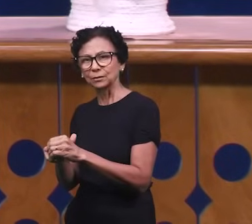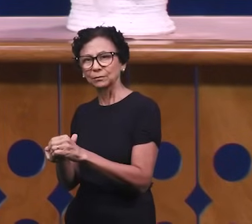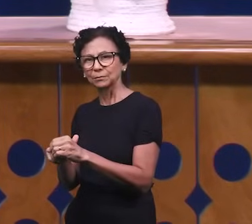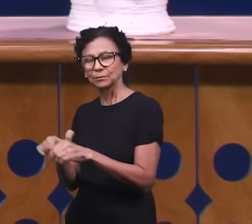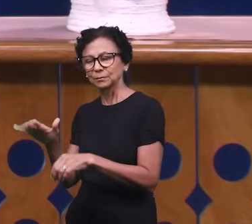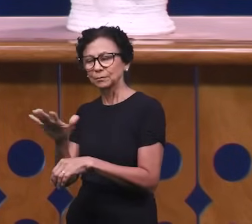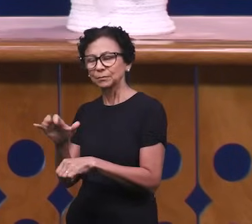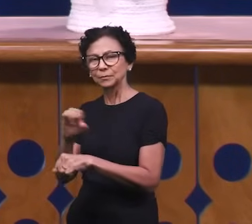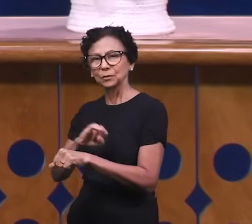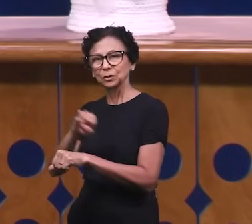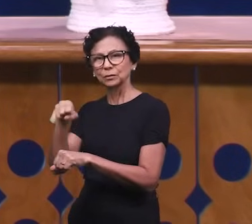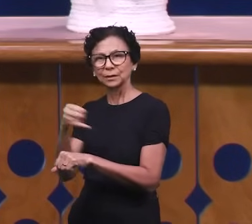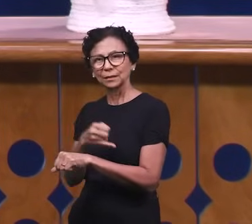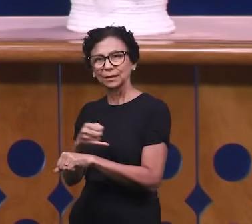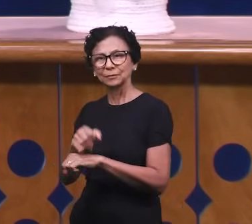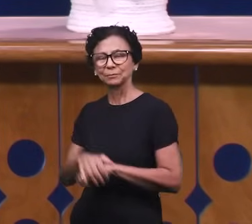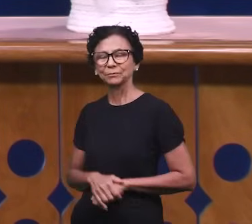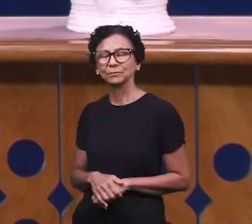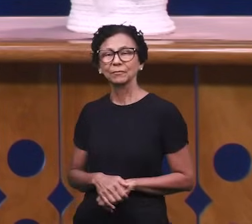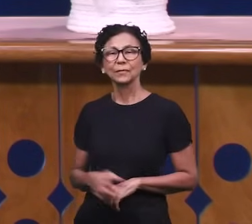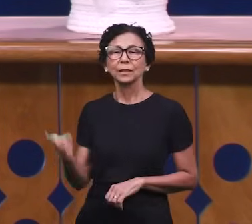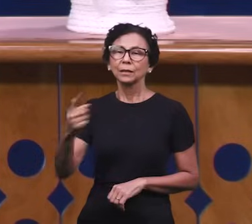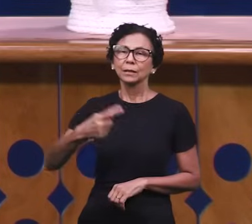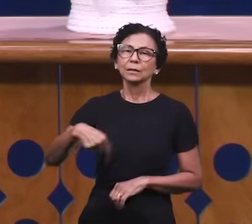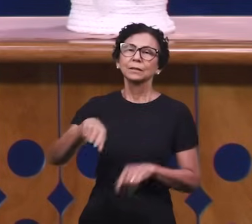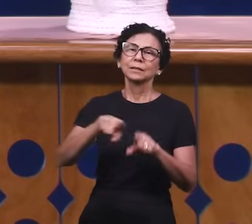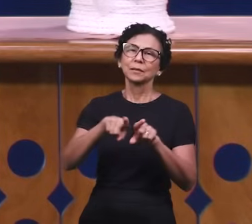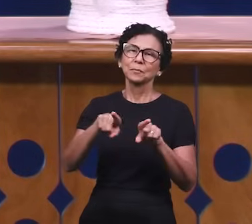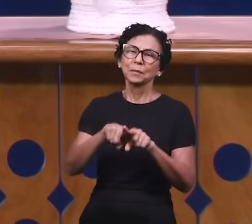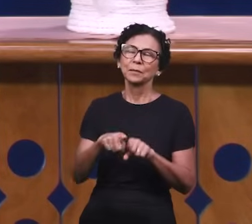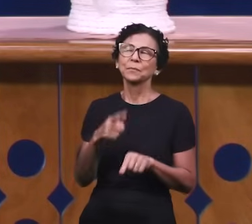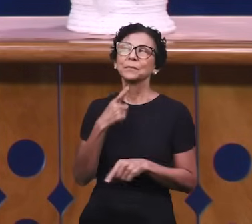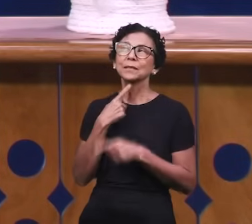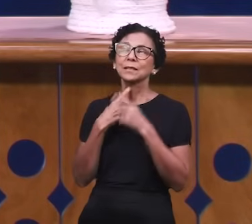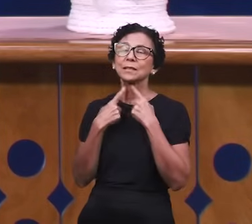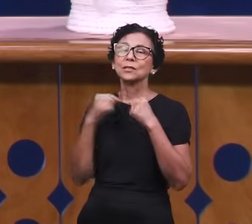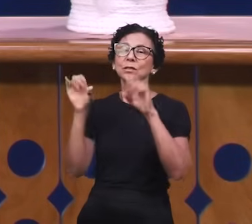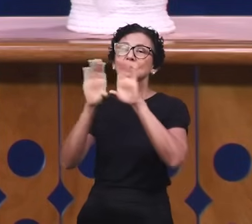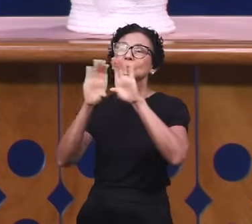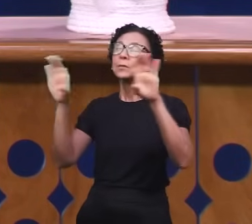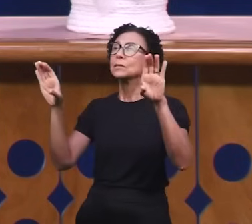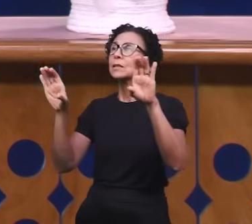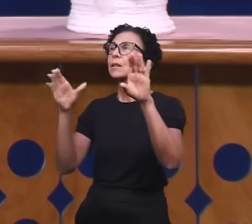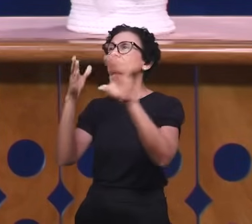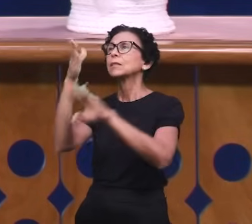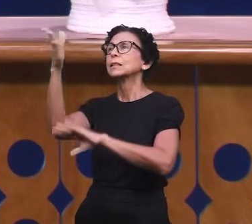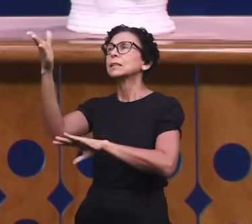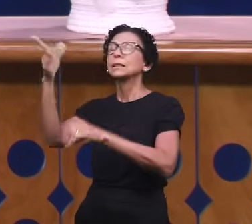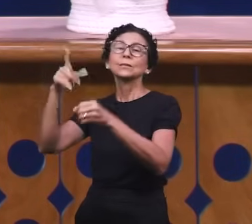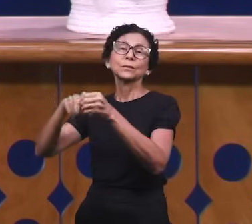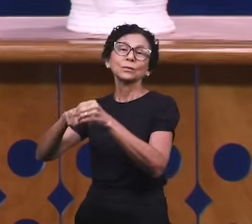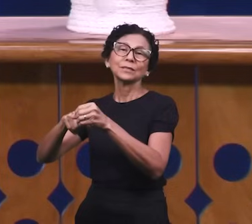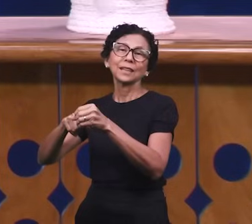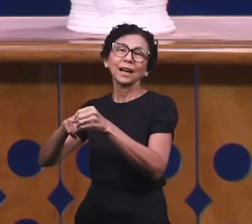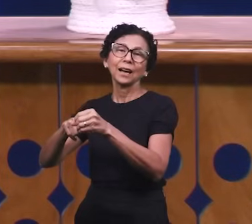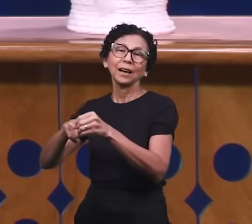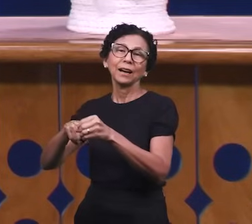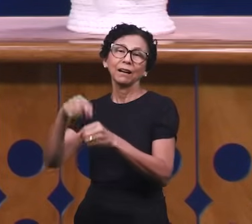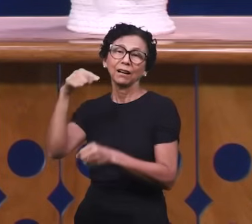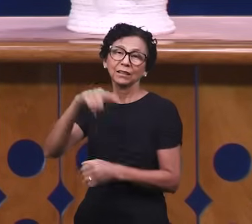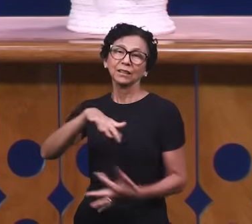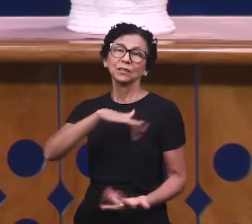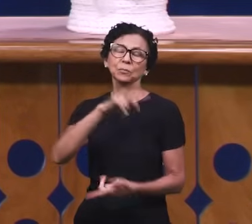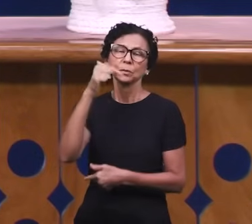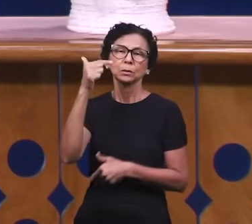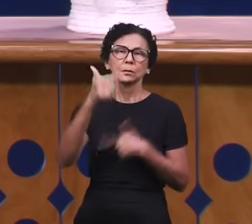Jerusalém. É tudo que nós queremos, ir para casa, a nossa habitação, a nossa morada, voltar